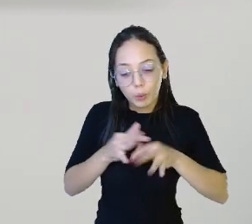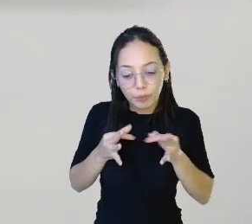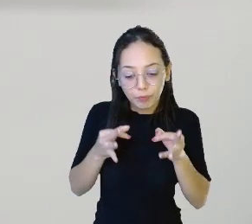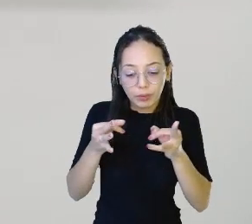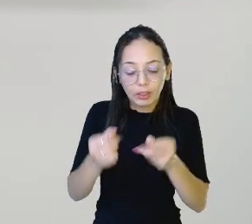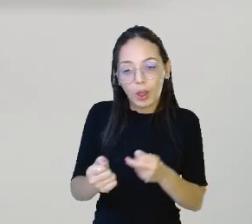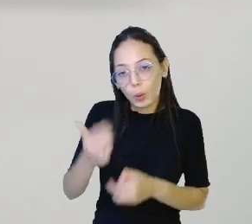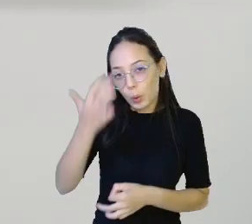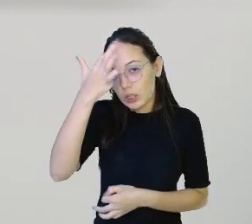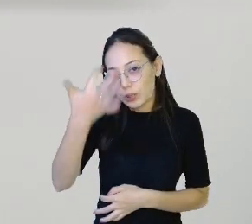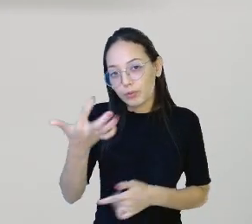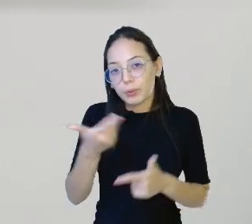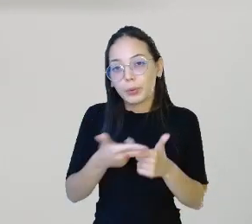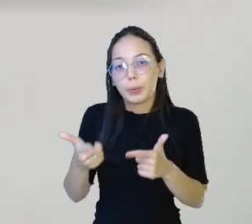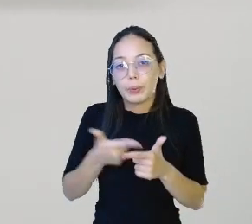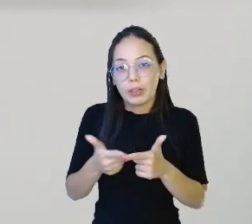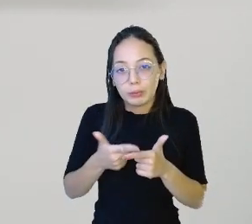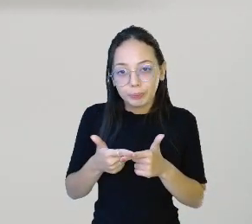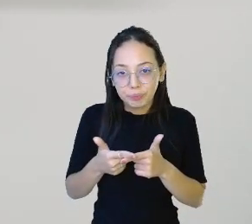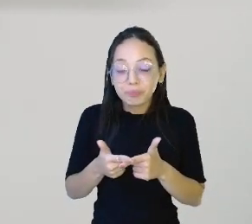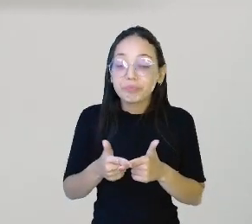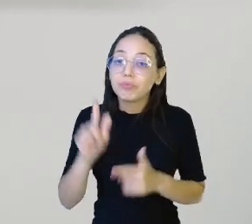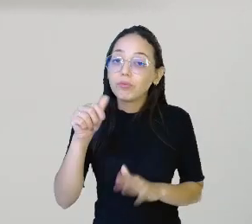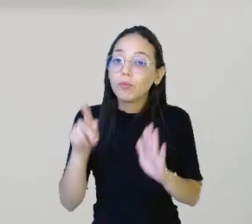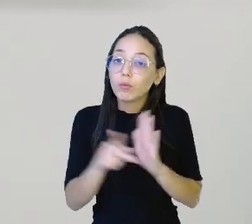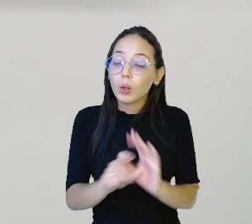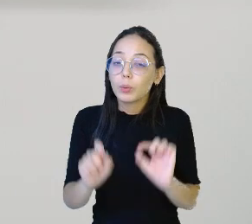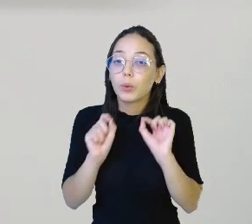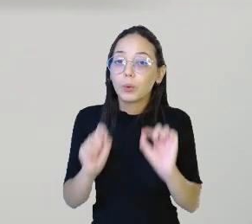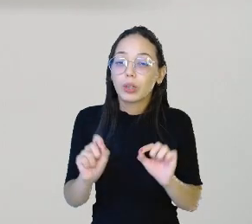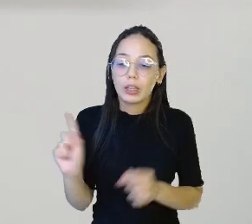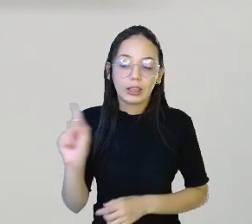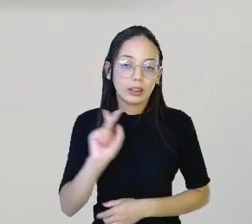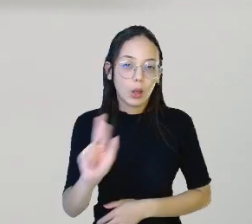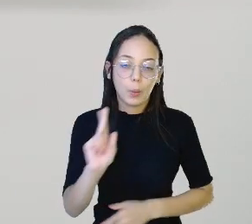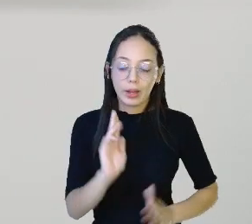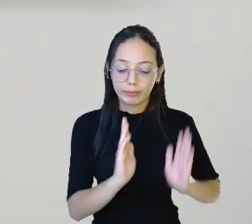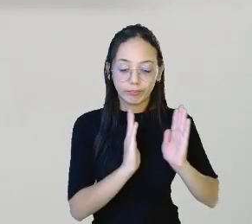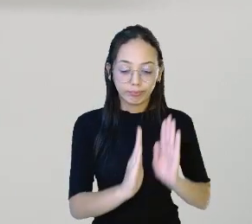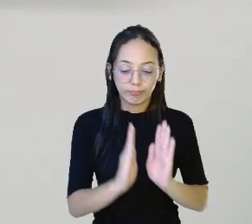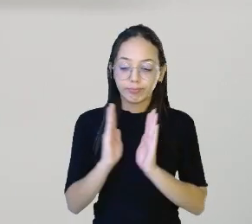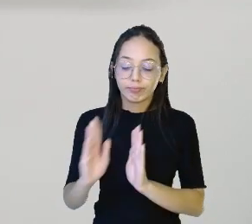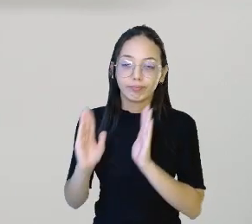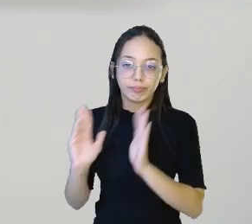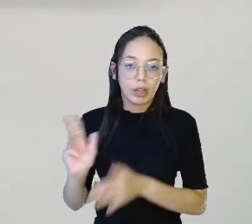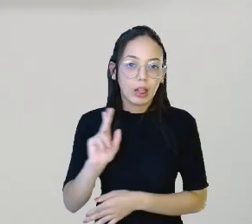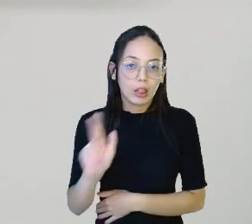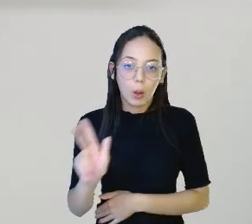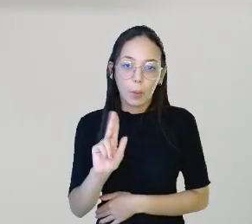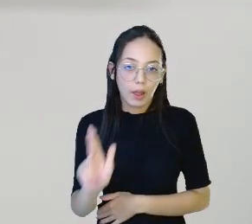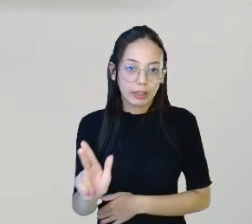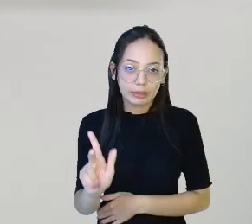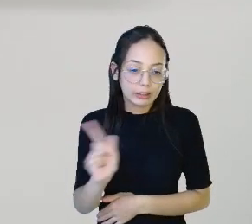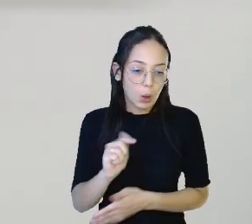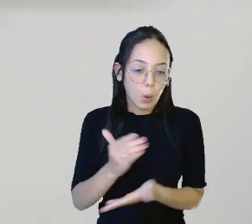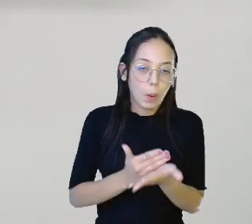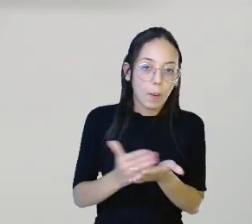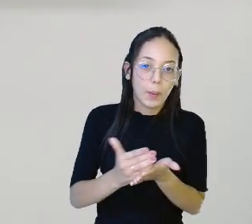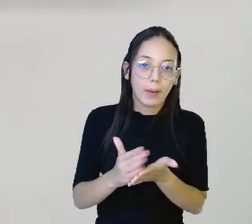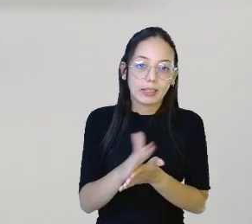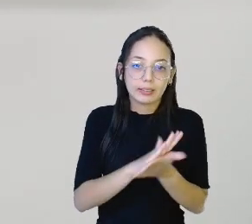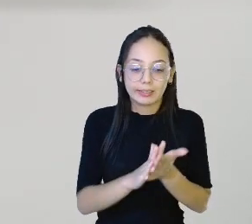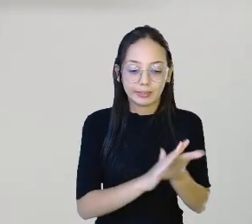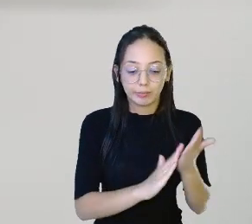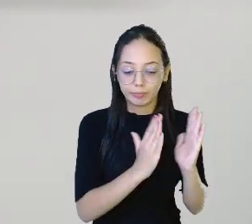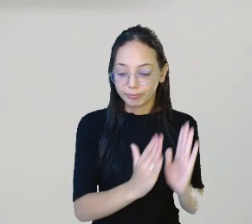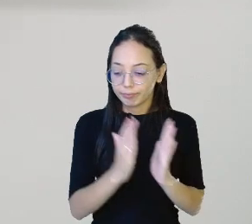desfecho, da solução do problema. Tá certo? Isso aí é um enredo não linear. É o que não começa necessariamente seguindo